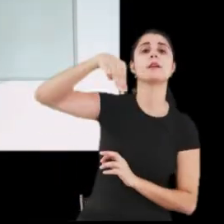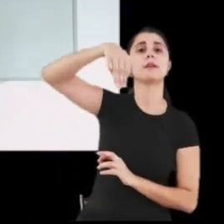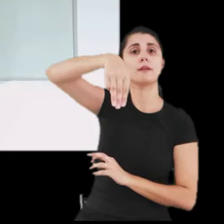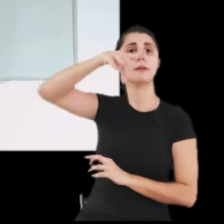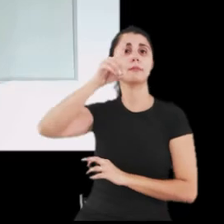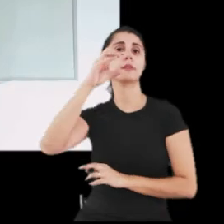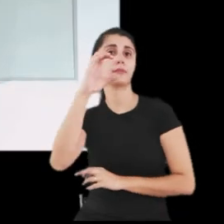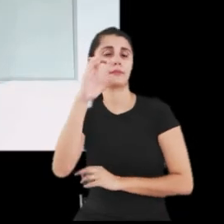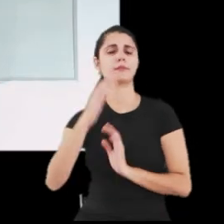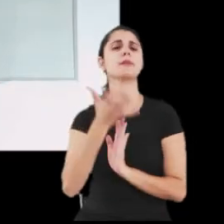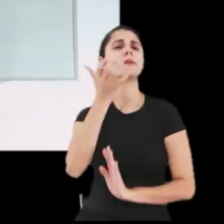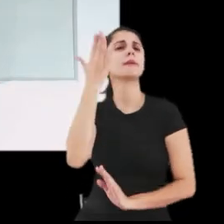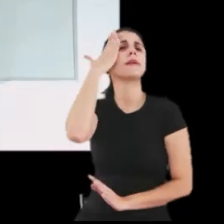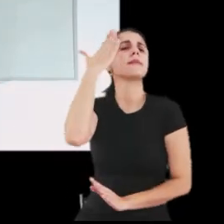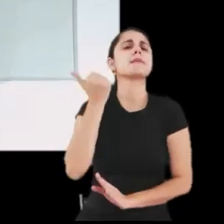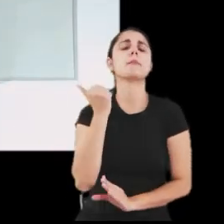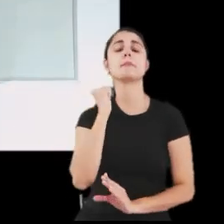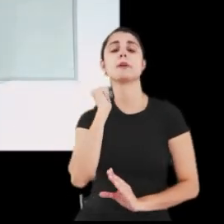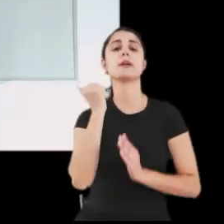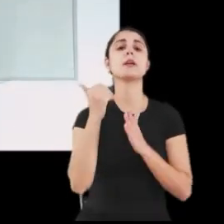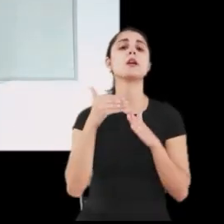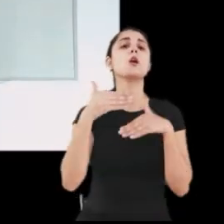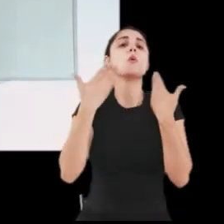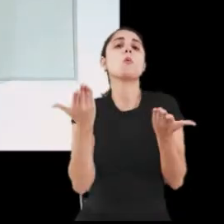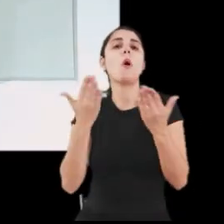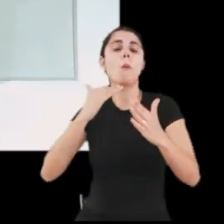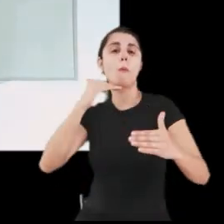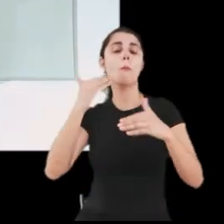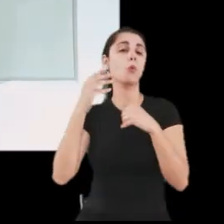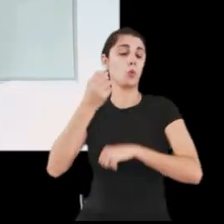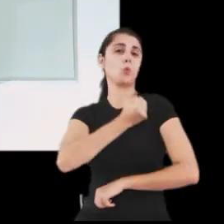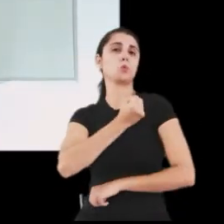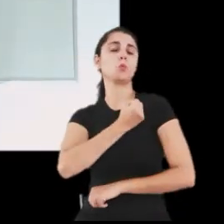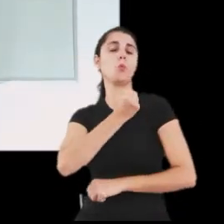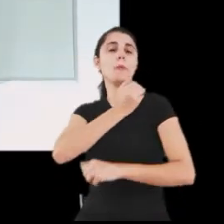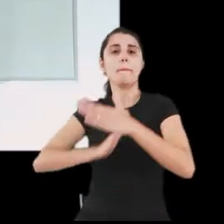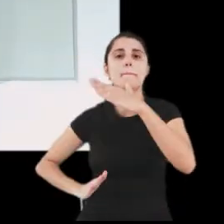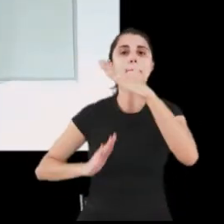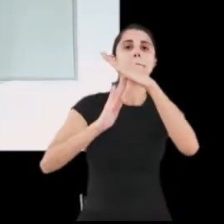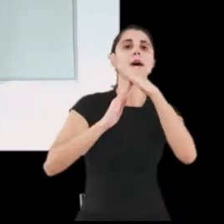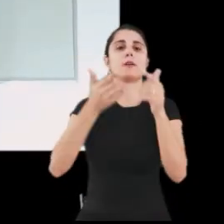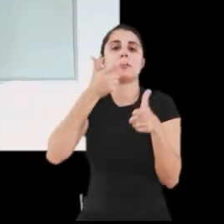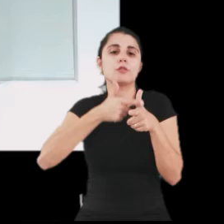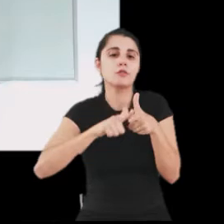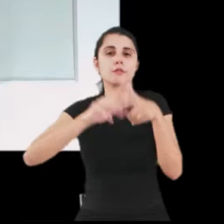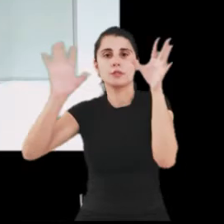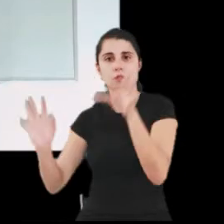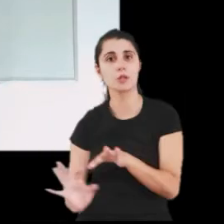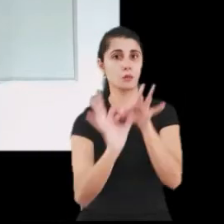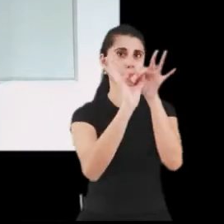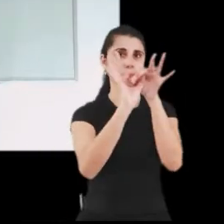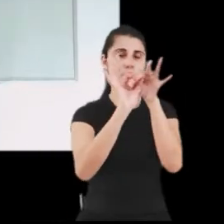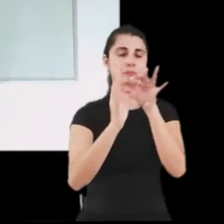Eu quero descobrir o maior divisor igual. Comum da ideia de igual.